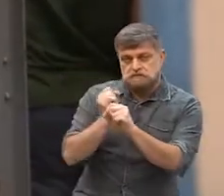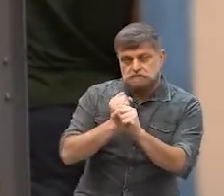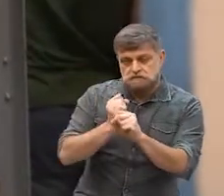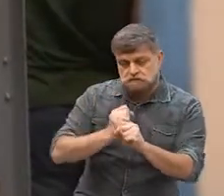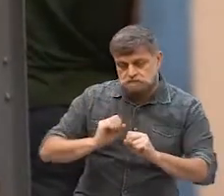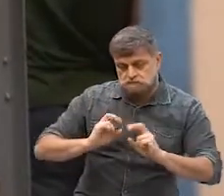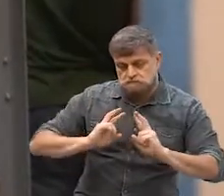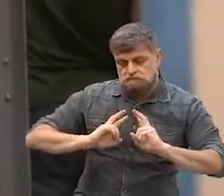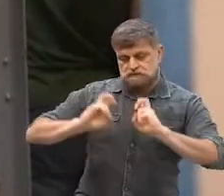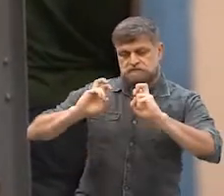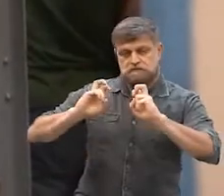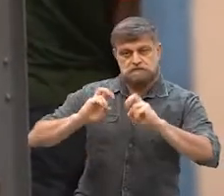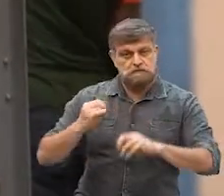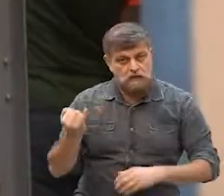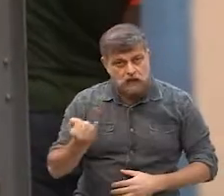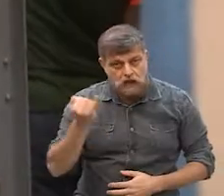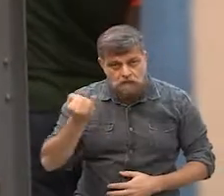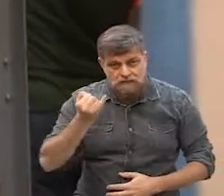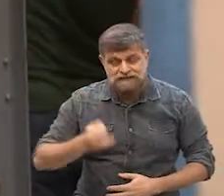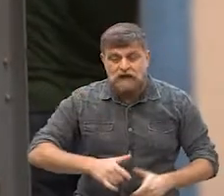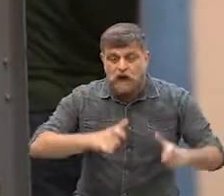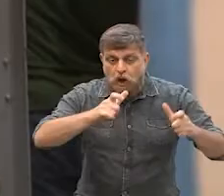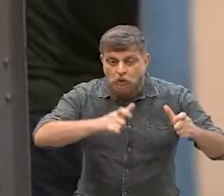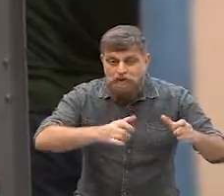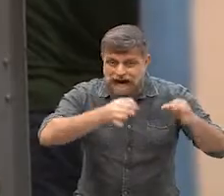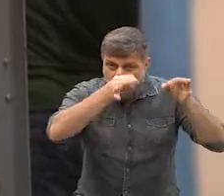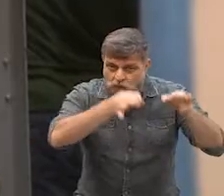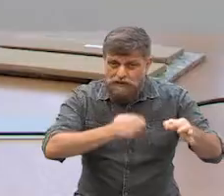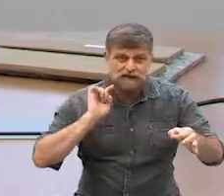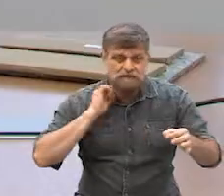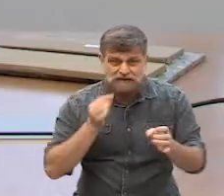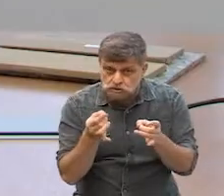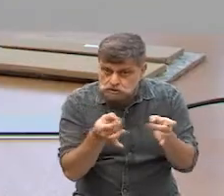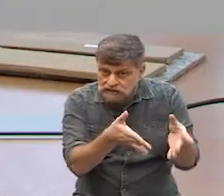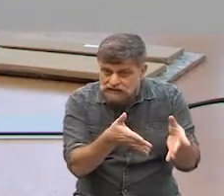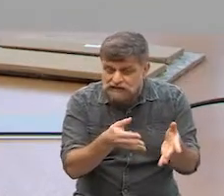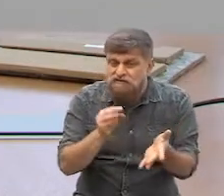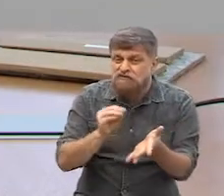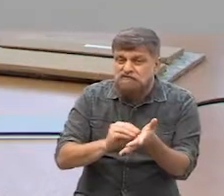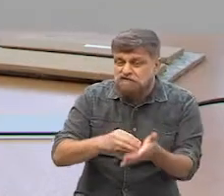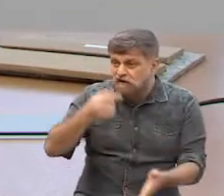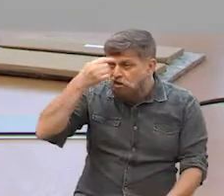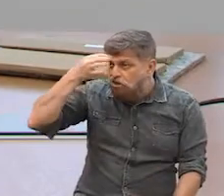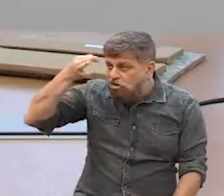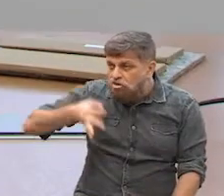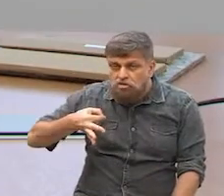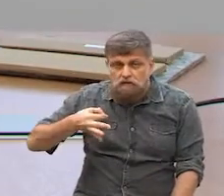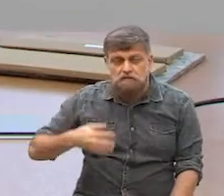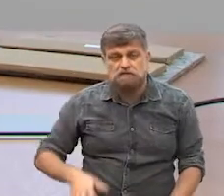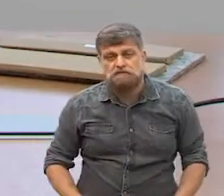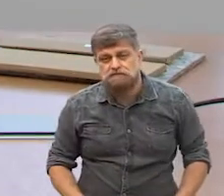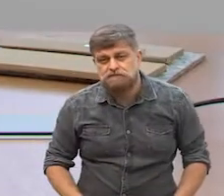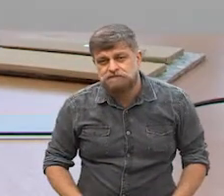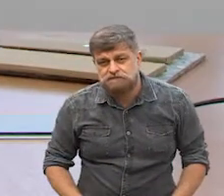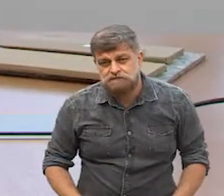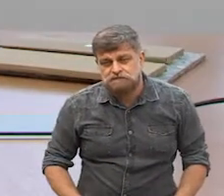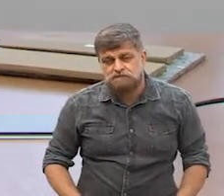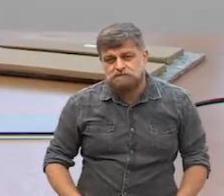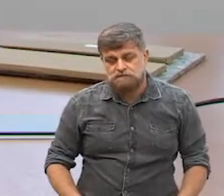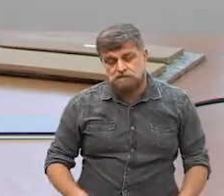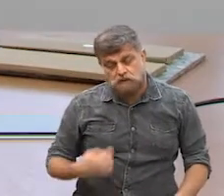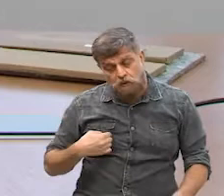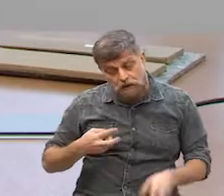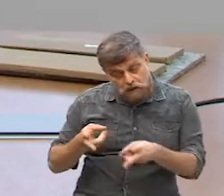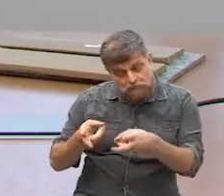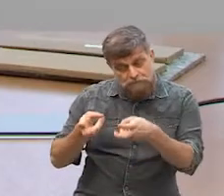percebido a importância do descarte correto ou ainda falta muito? Eu acho, pelo que a gente tem percebido,